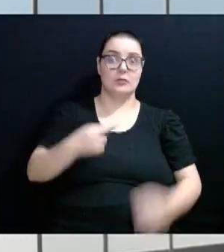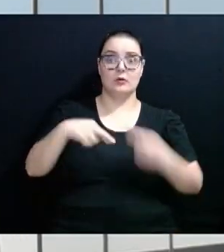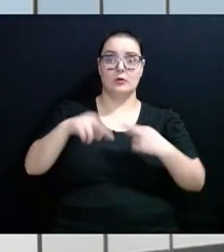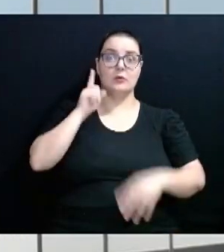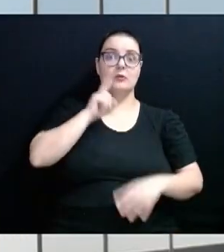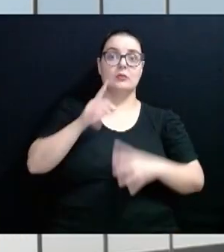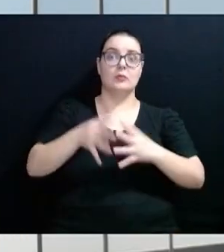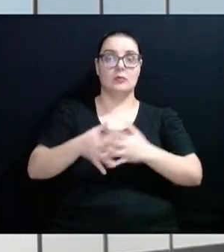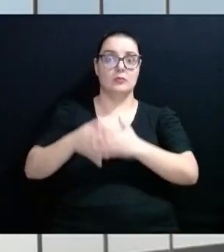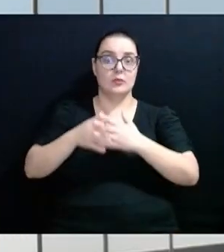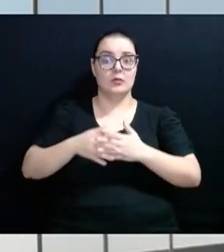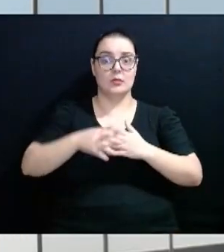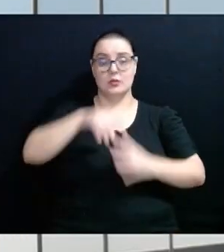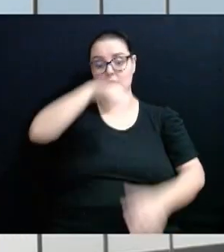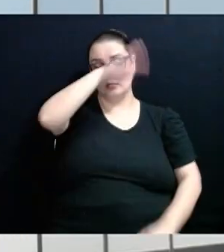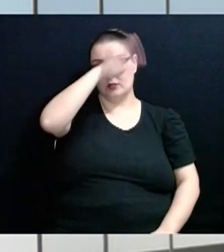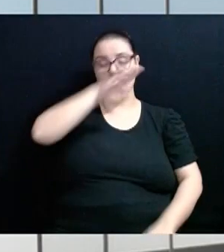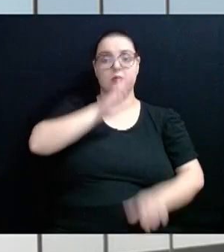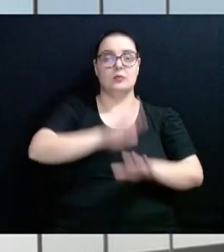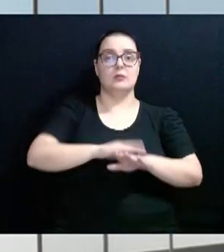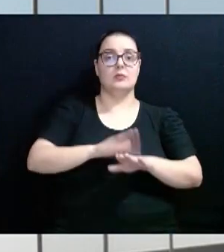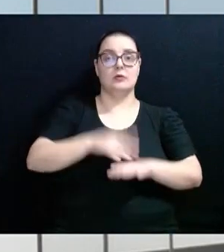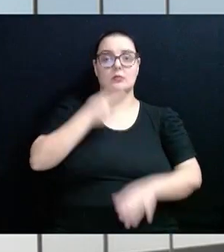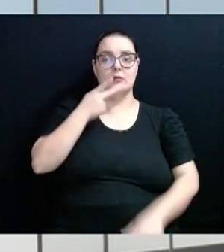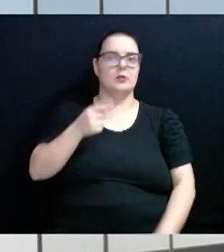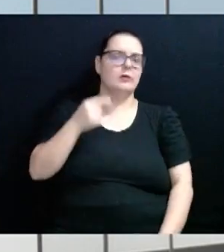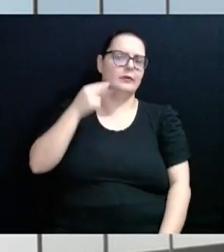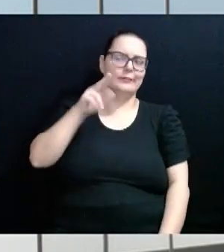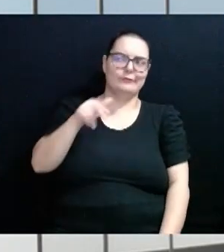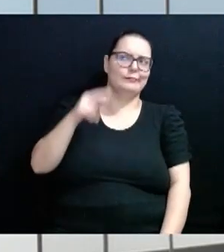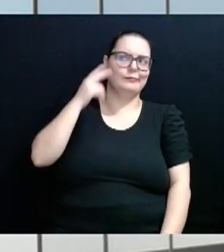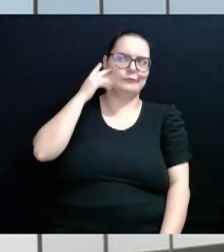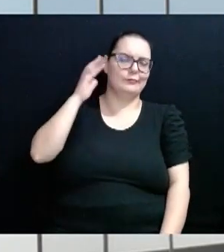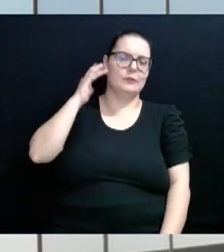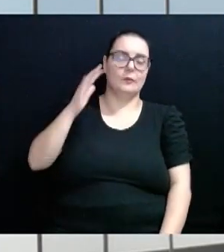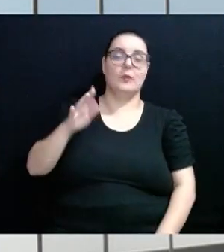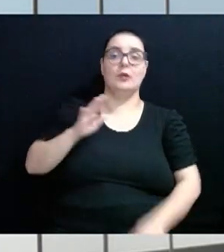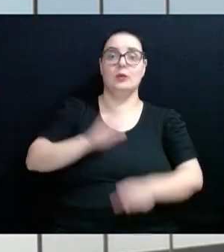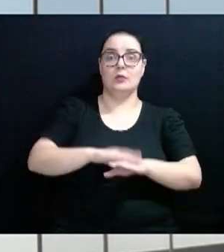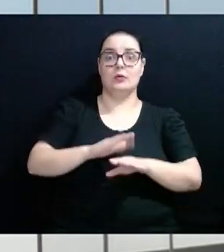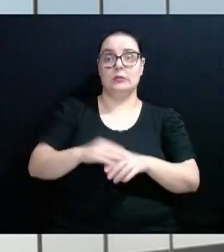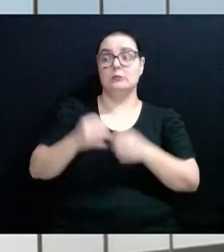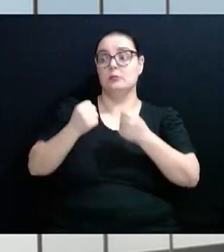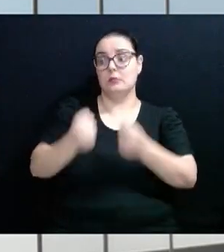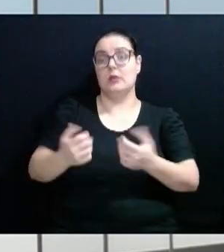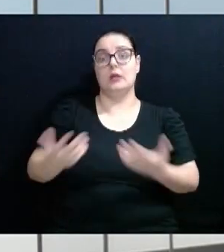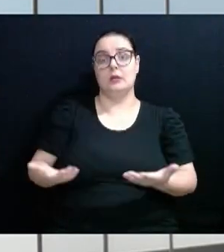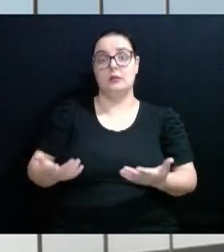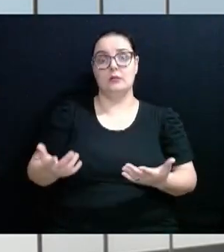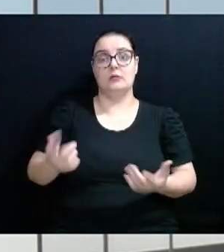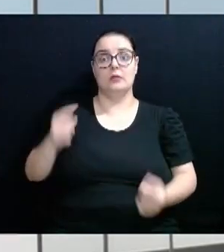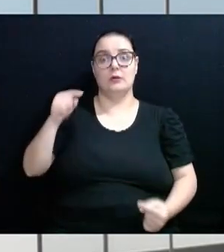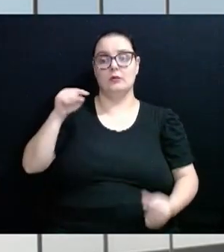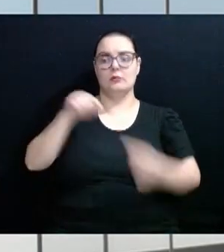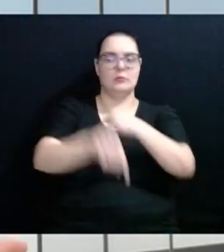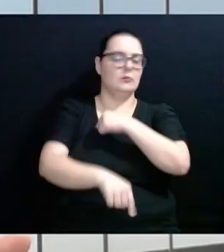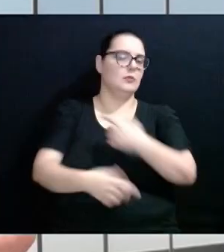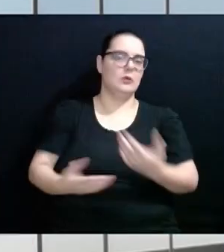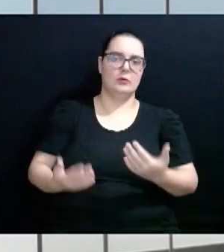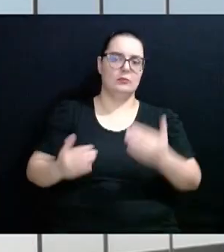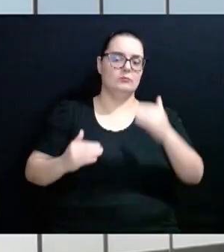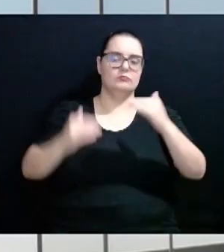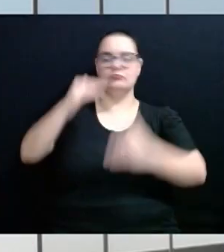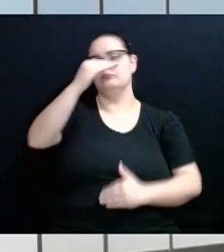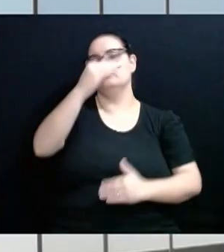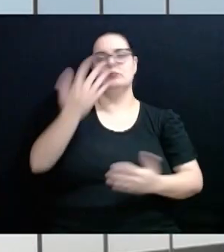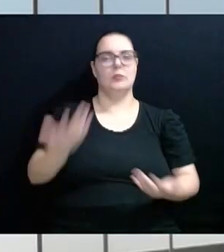dizer que ia tomar medidas, ninguém imaginava que seriam medidas tão descabidas como essa, tão disruptivas